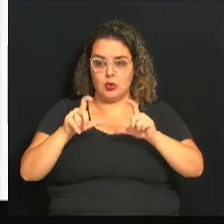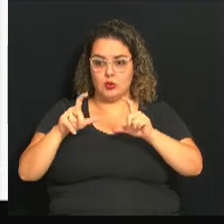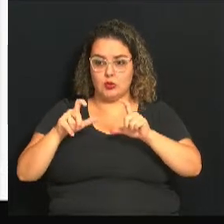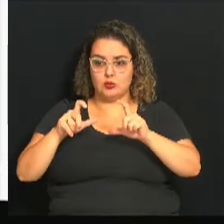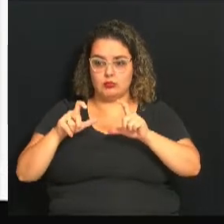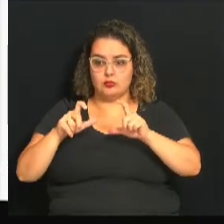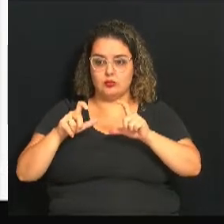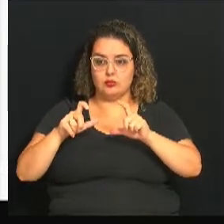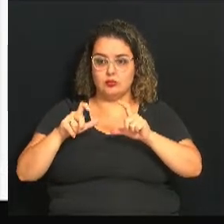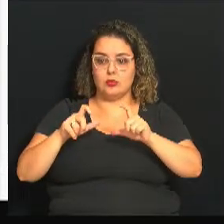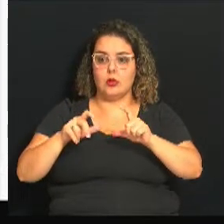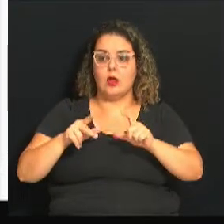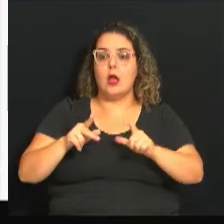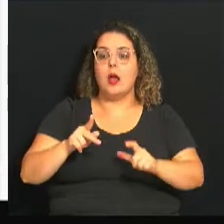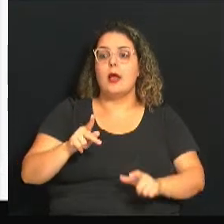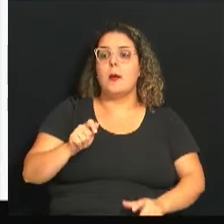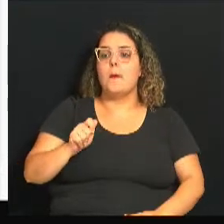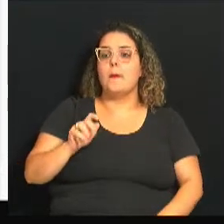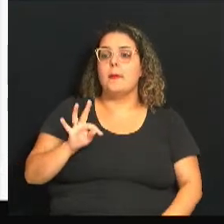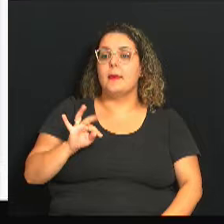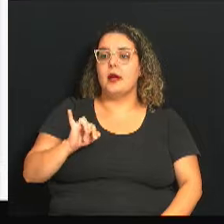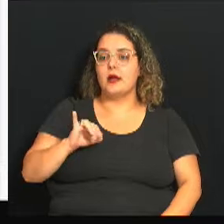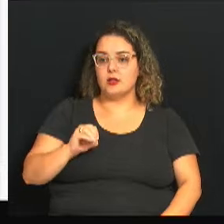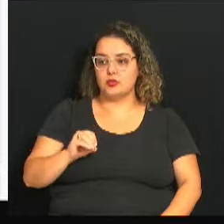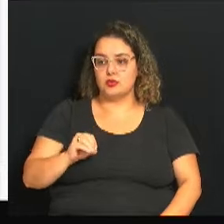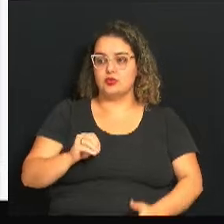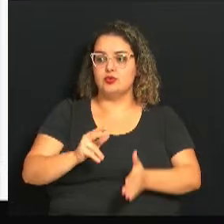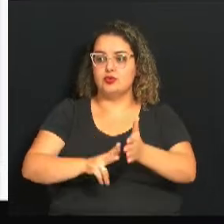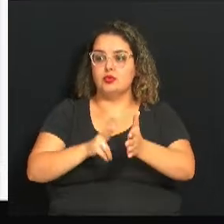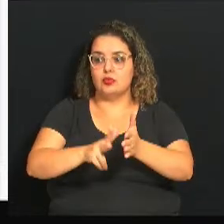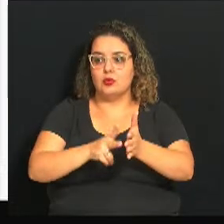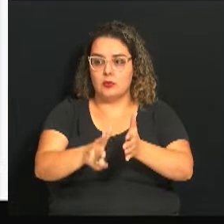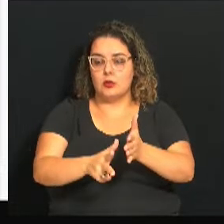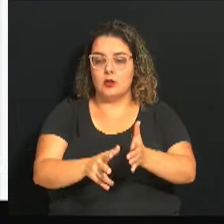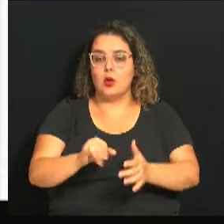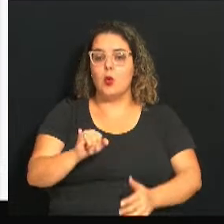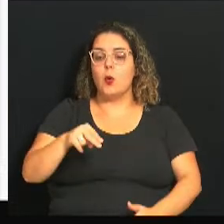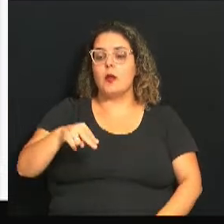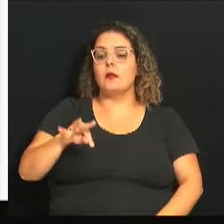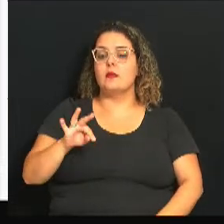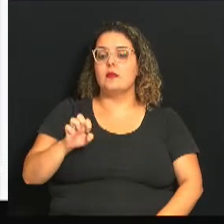o pátio ferroviário, onde o trem intercidades vai chegar. Então, é